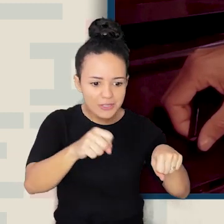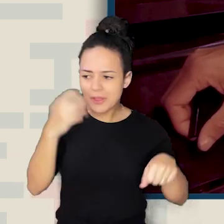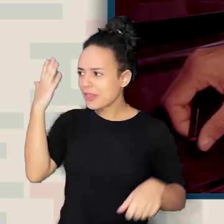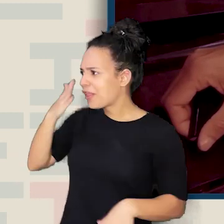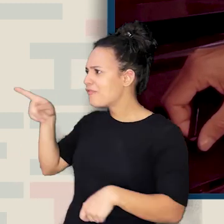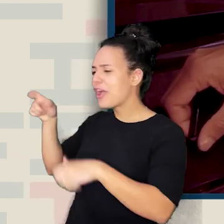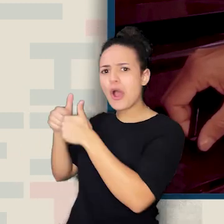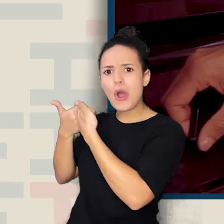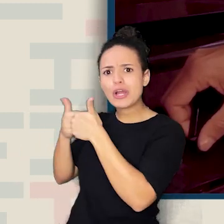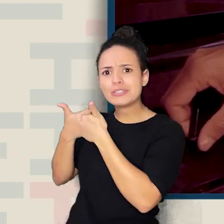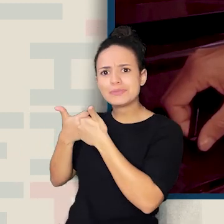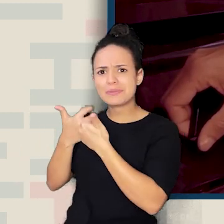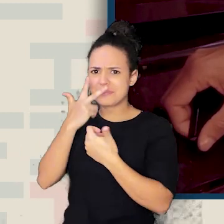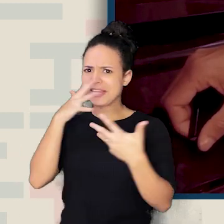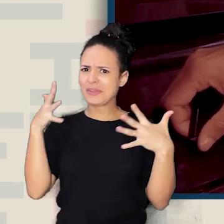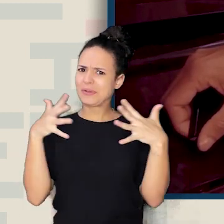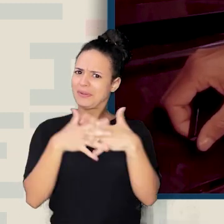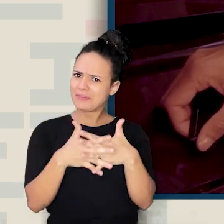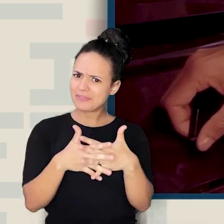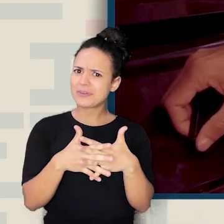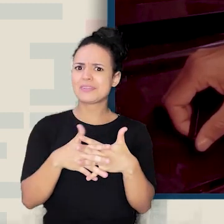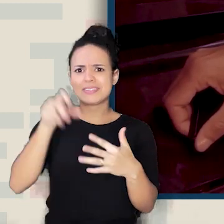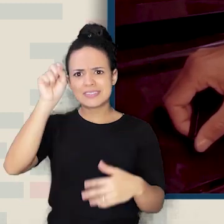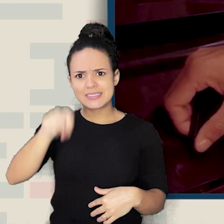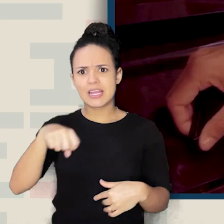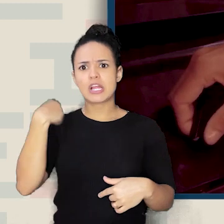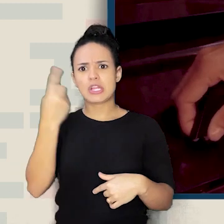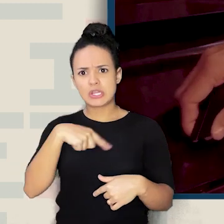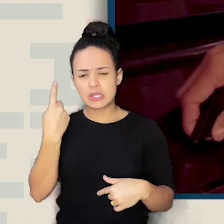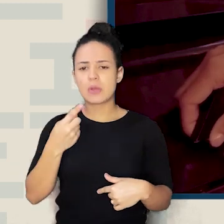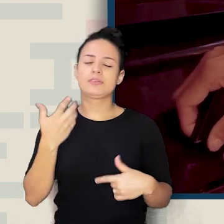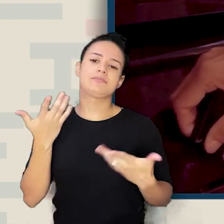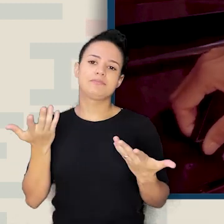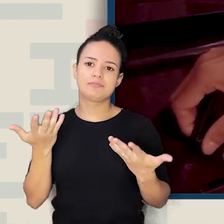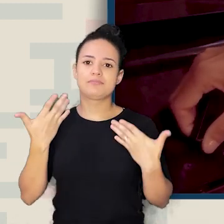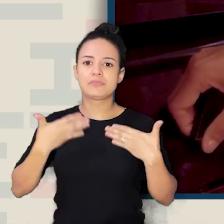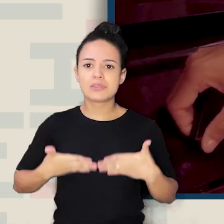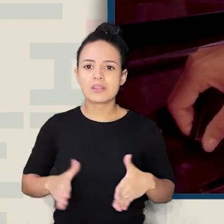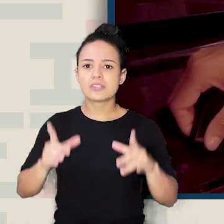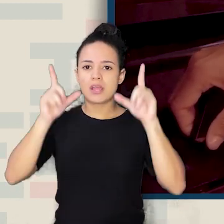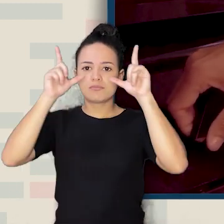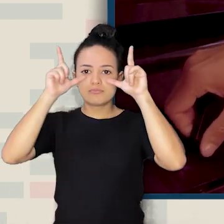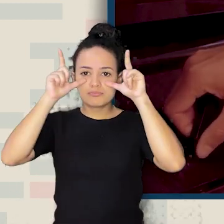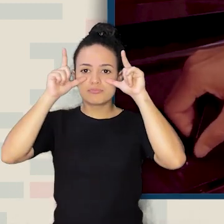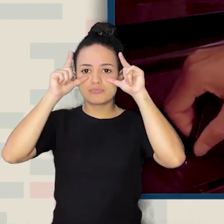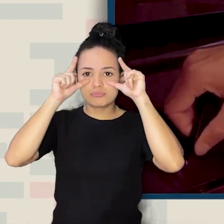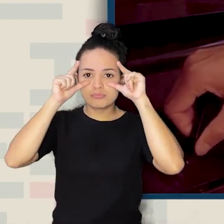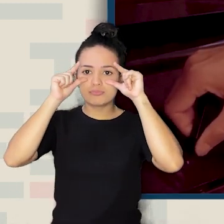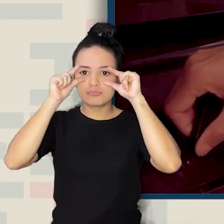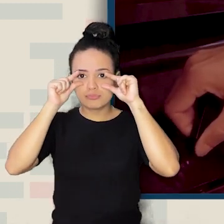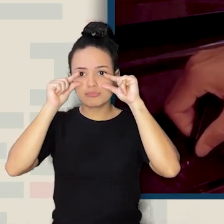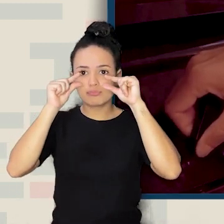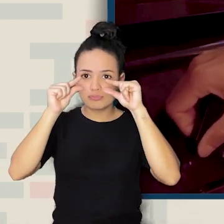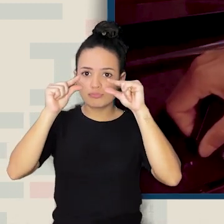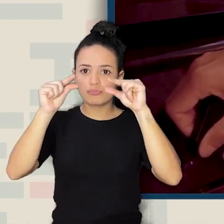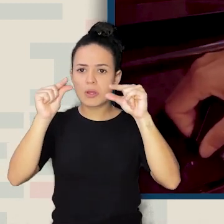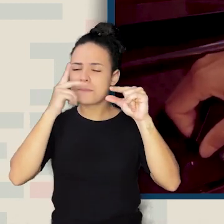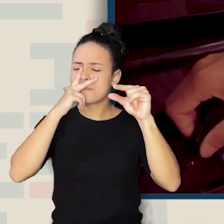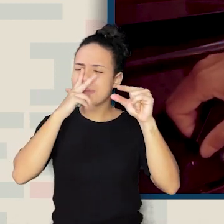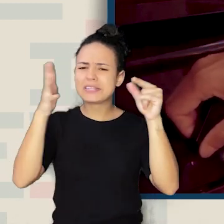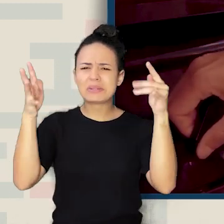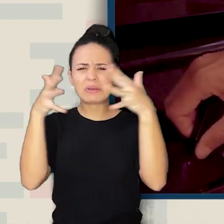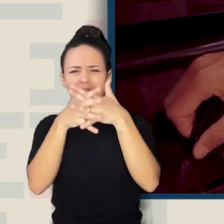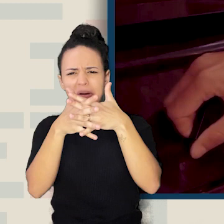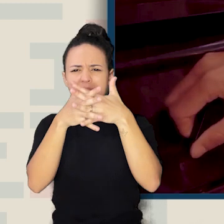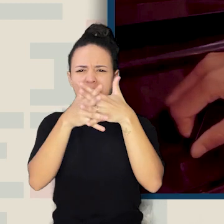uma moto e não vê um ônibus. É uma coisa meio confusa, assim, porque a retinose, conforme ela vai diminuindo a visão,